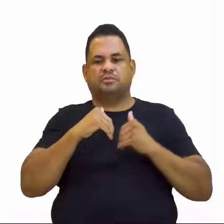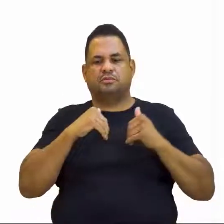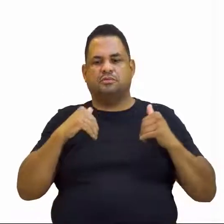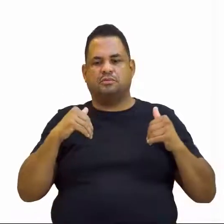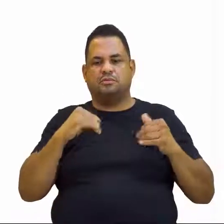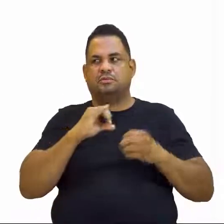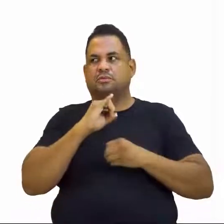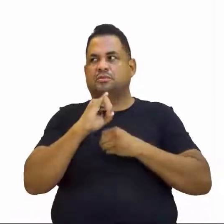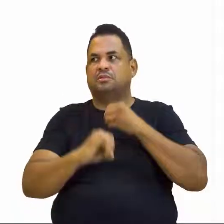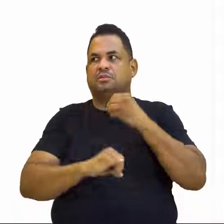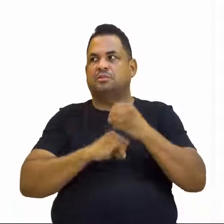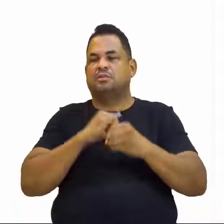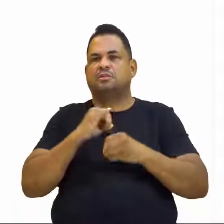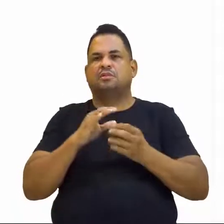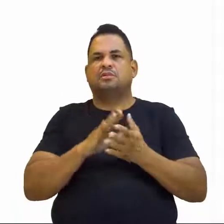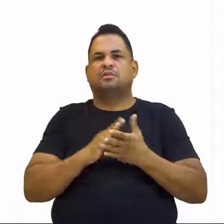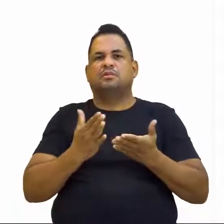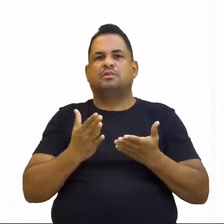galera. Ele sofre